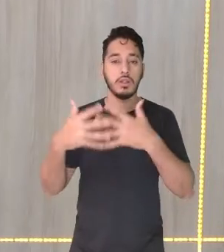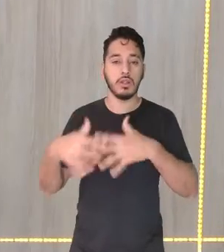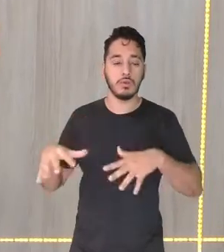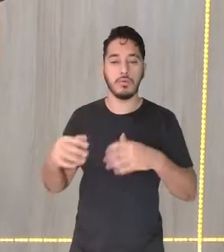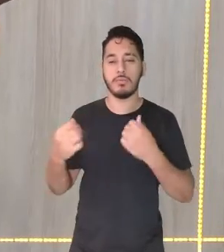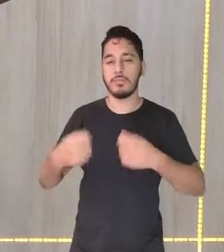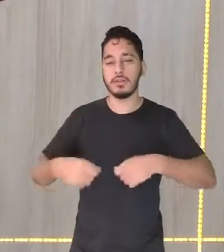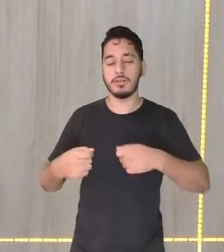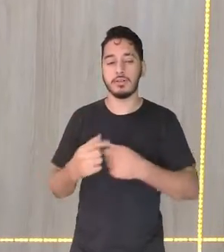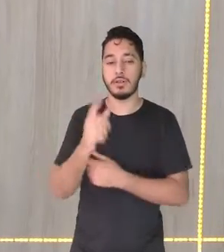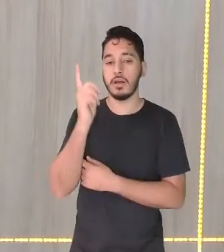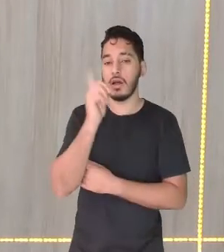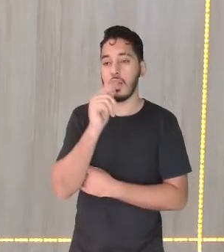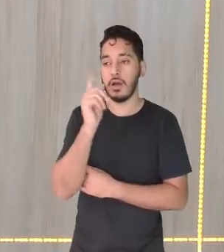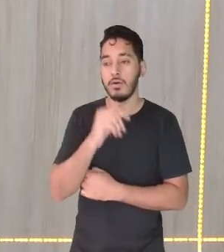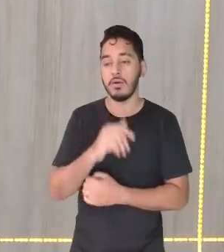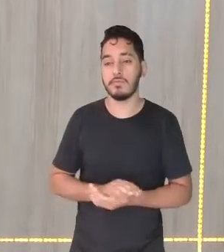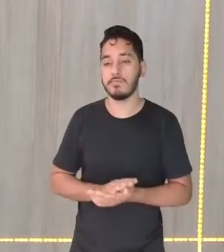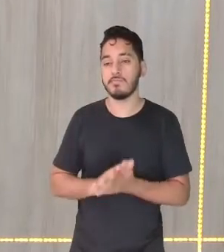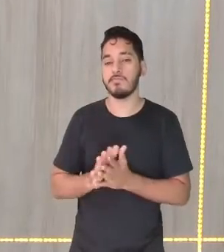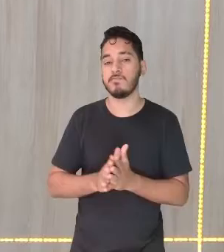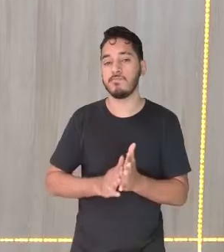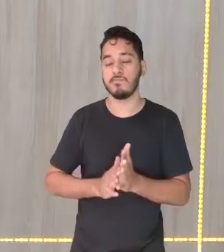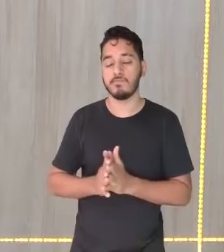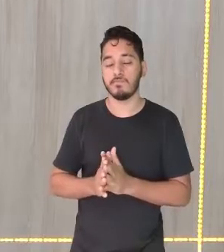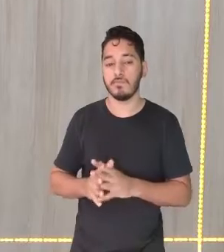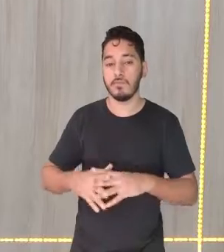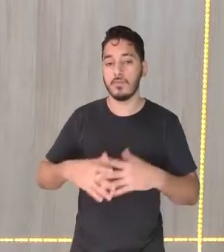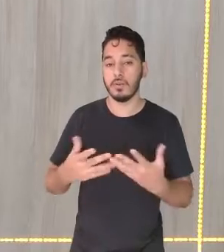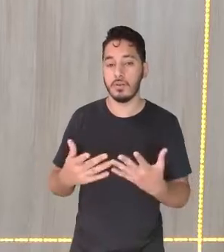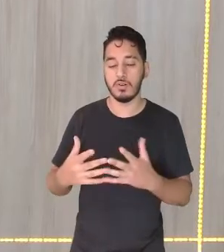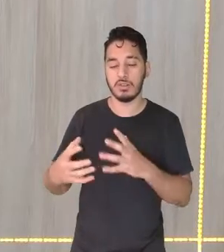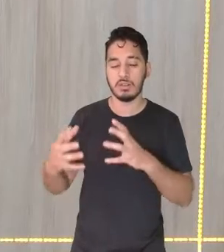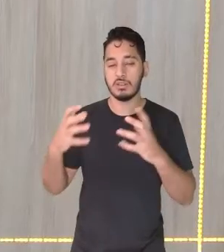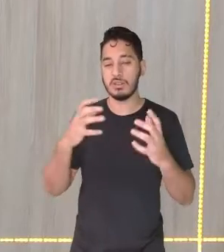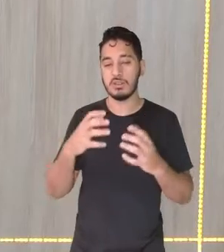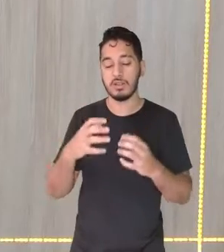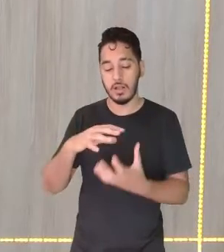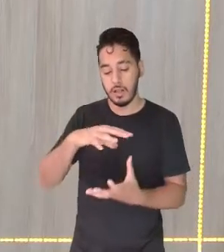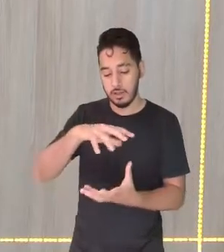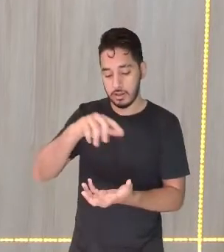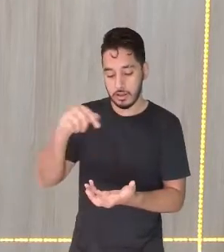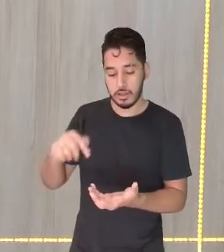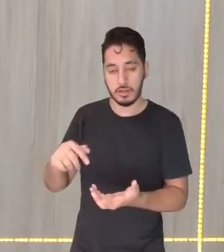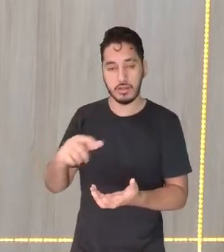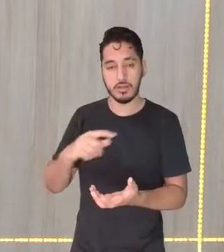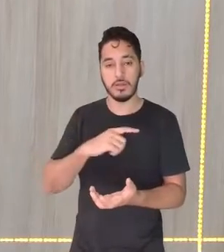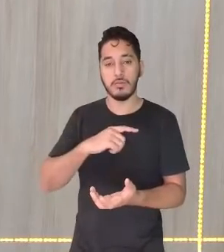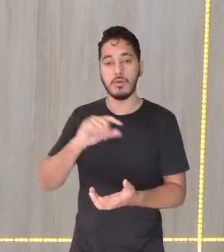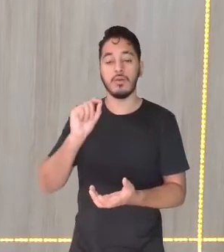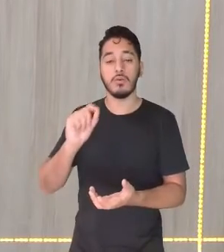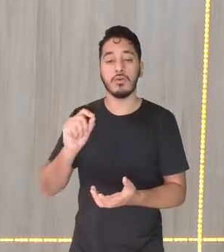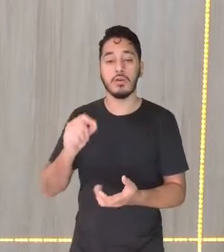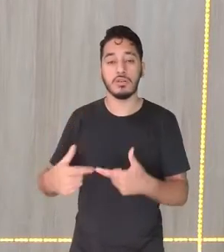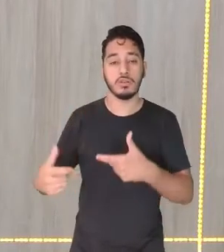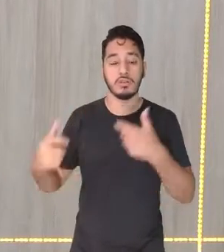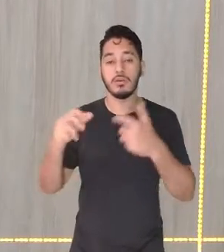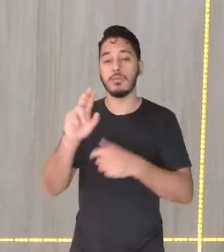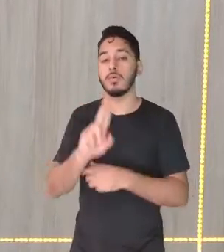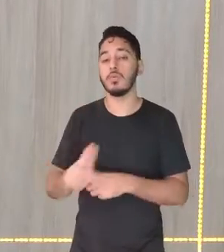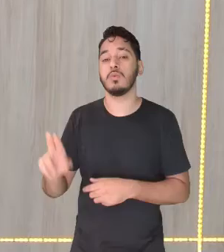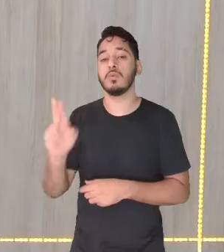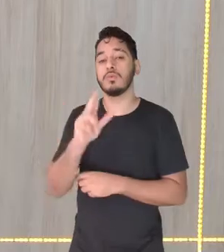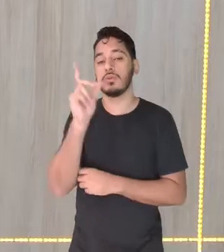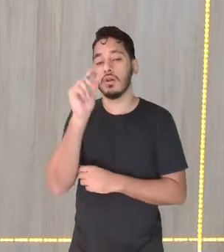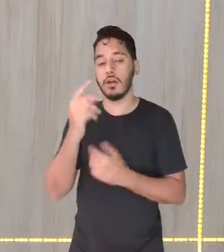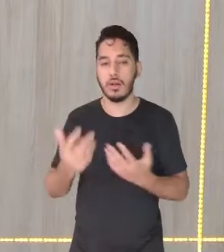precisa de água. Então, além dos conflitos pela terra, a gente tem também conflitos pelo uso da